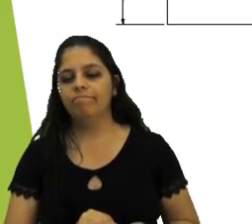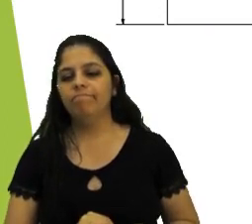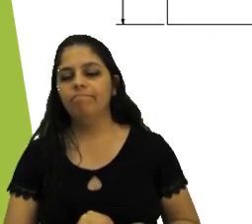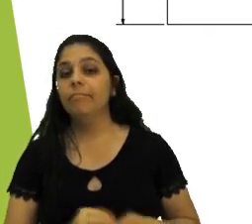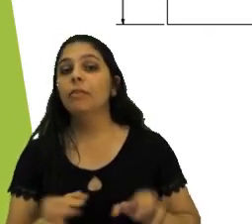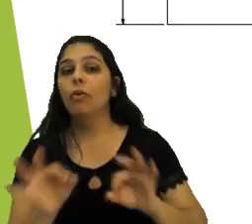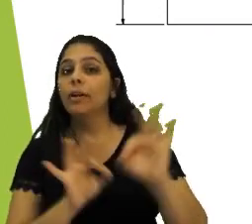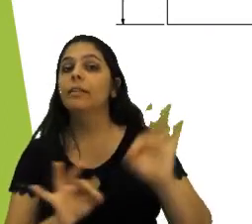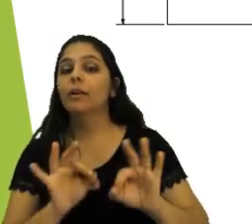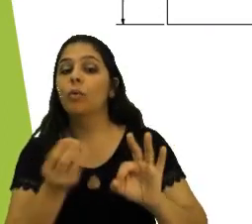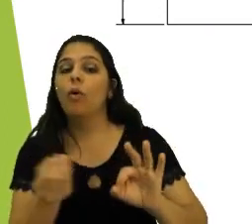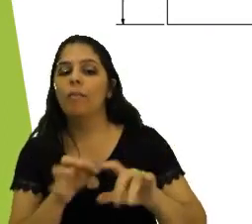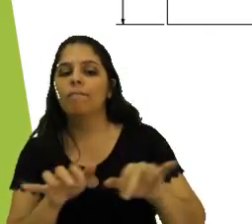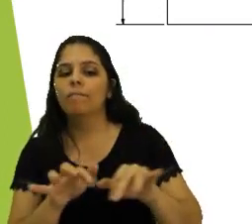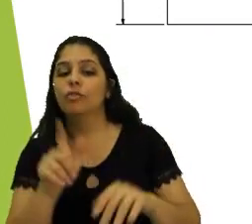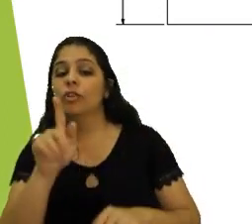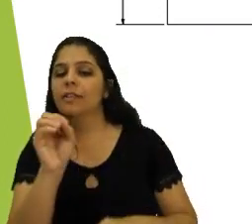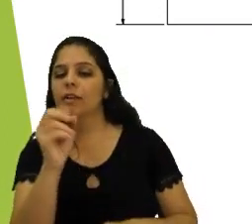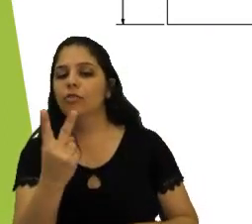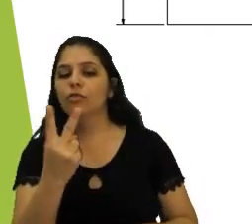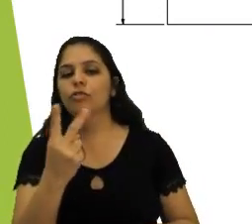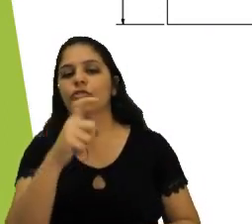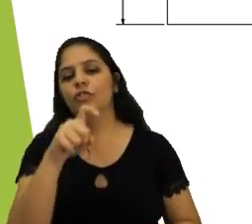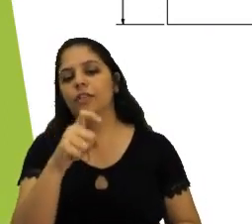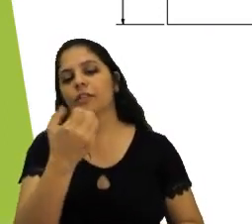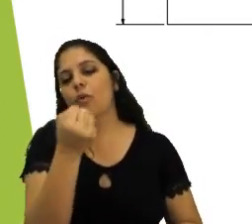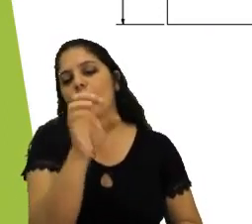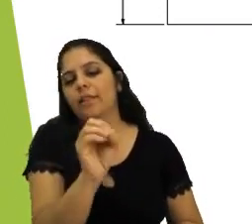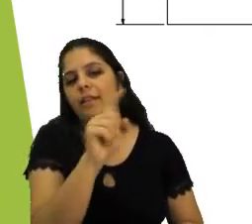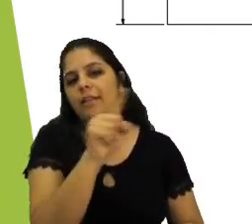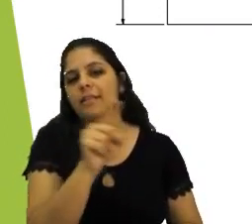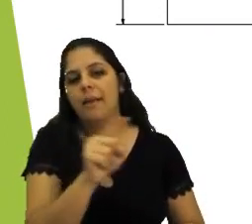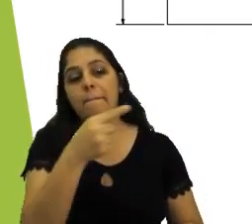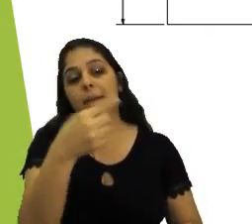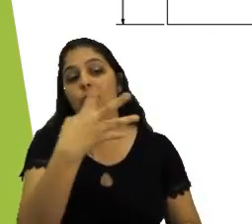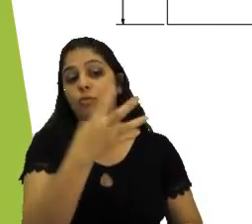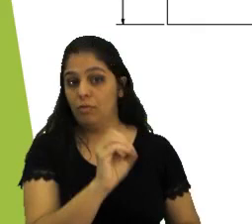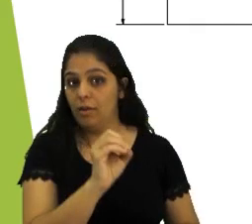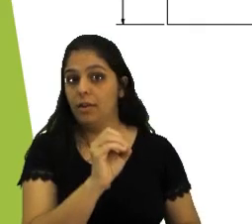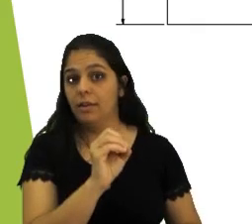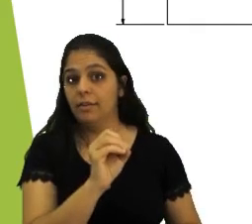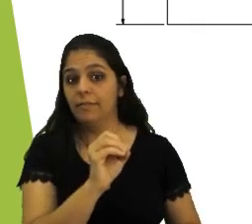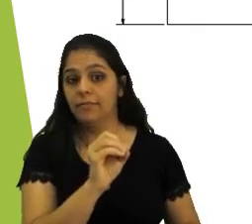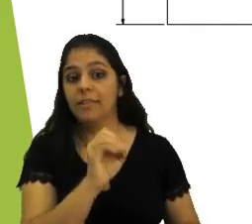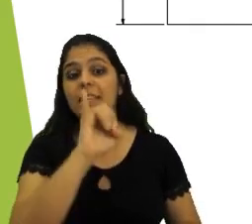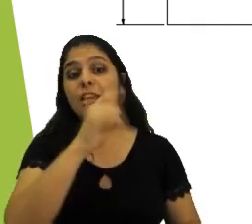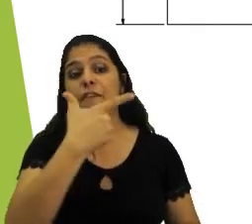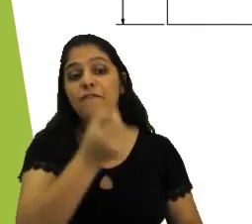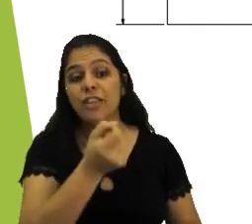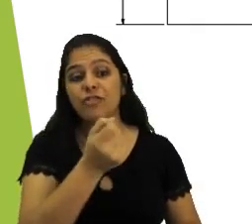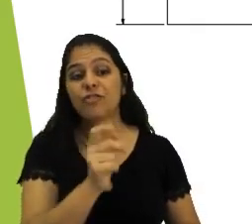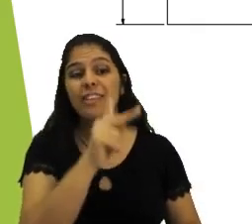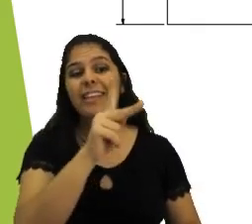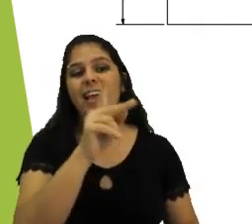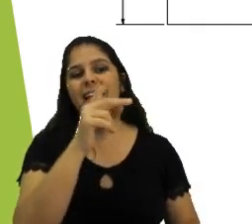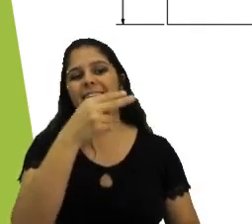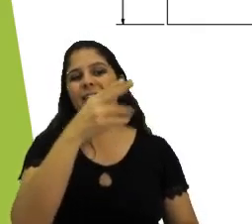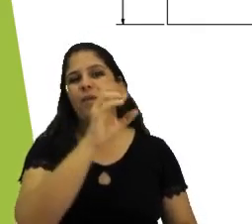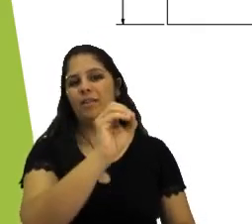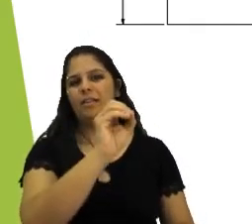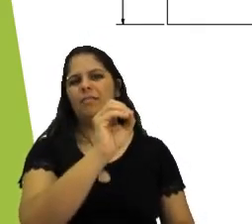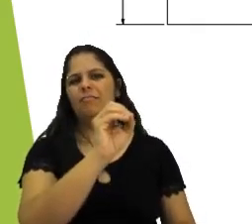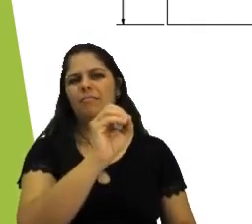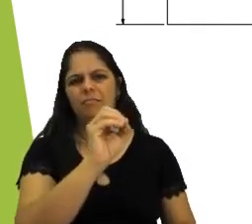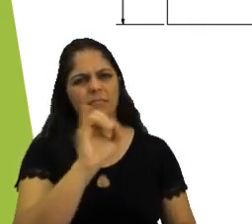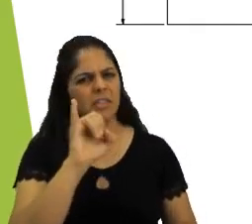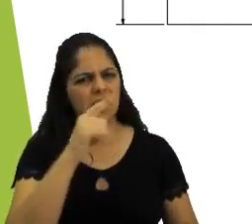seria G02, X80, Z-40, I20 e K0. I20 K0, então vamos